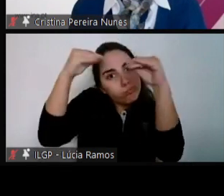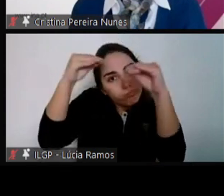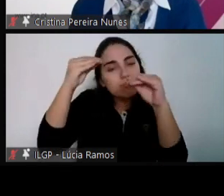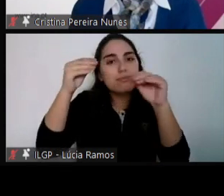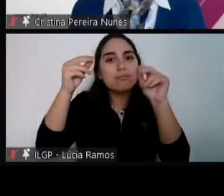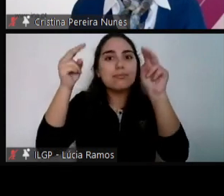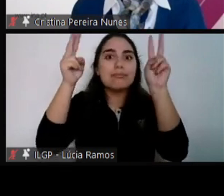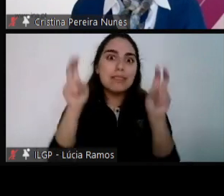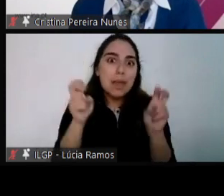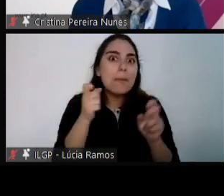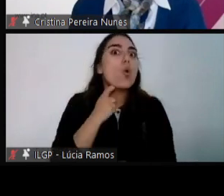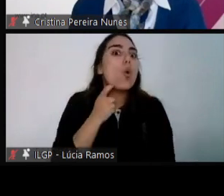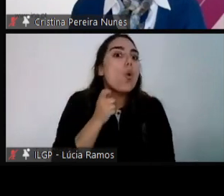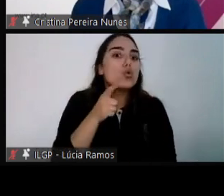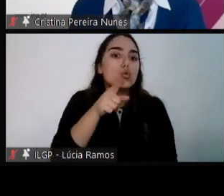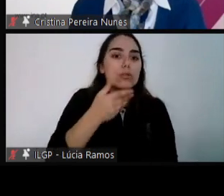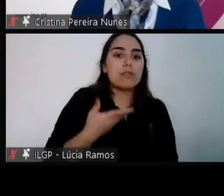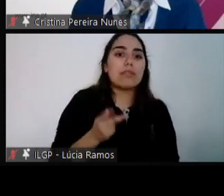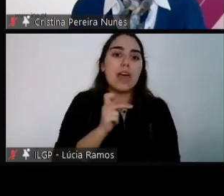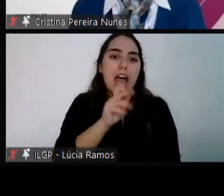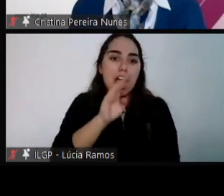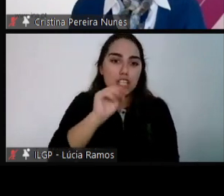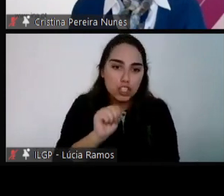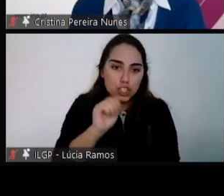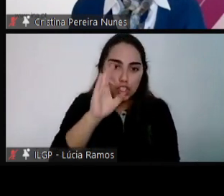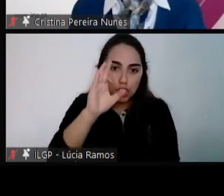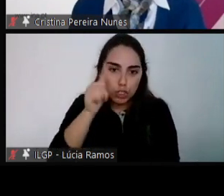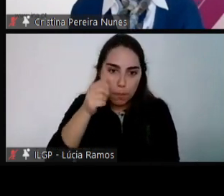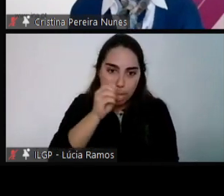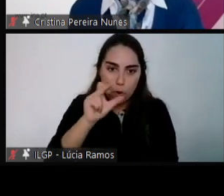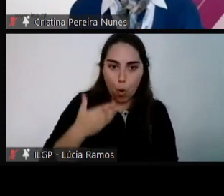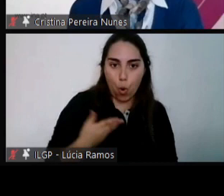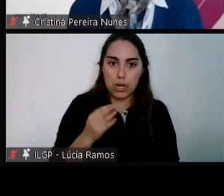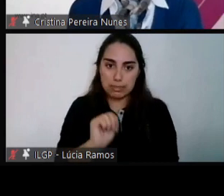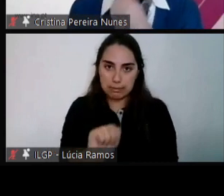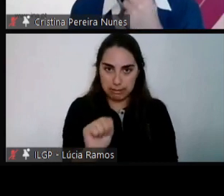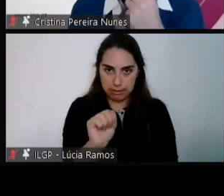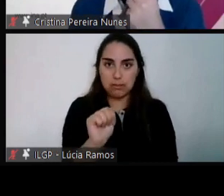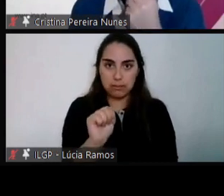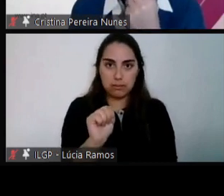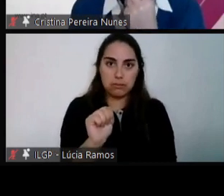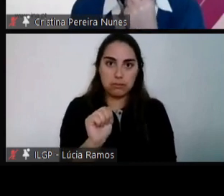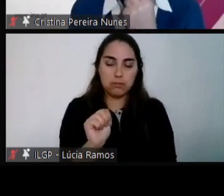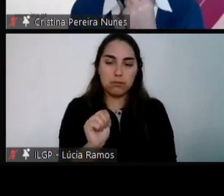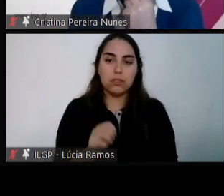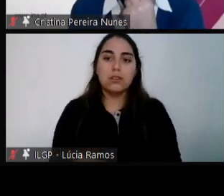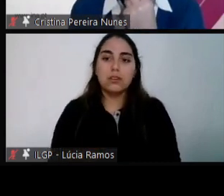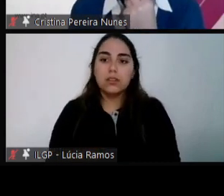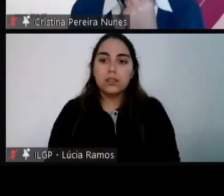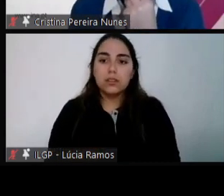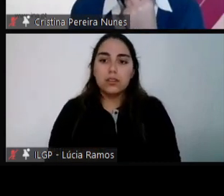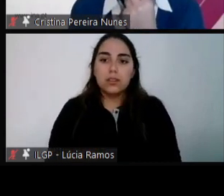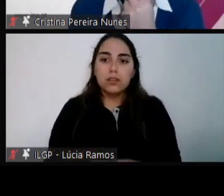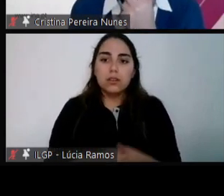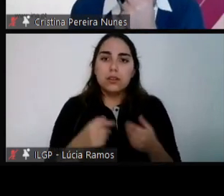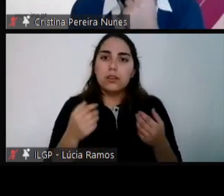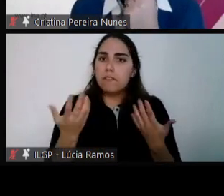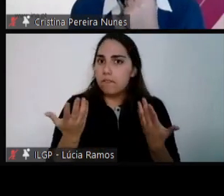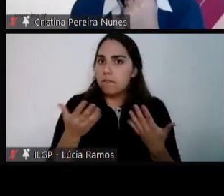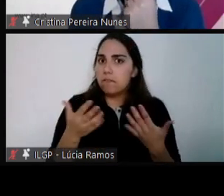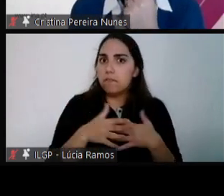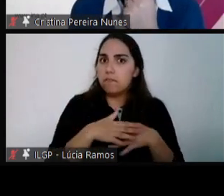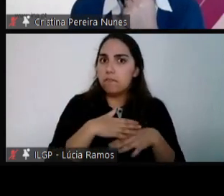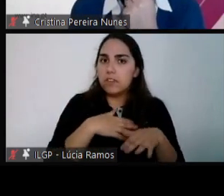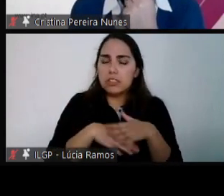por ano, o que não tem nada a ver com o número que eu falei inicialmente que temos agora, não é? Mas fez isso muito mais cedo que